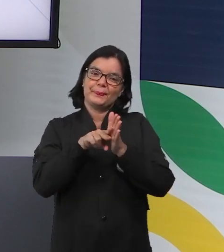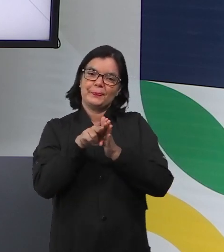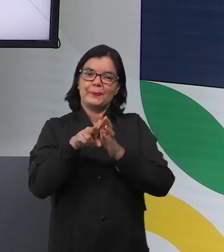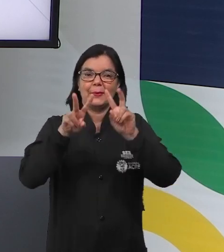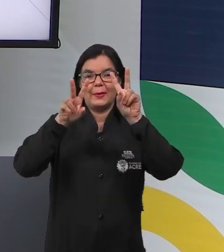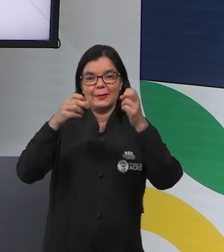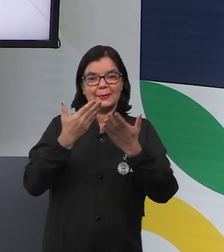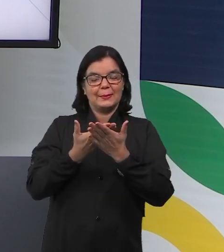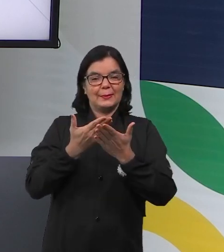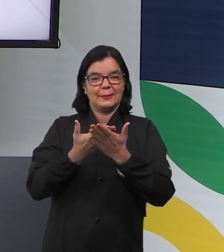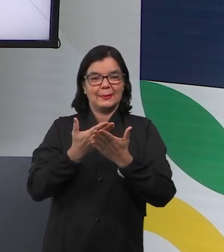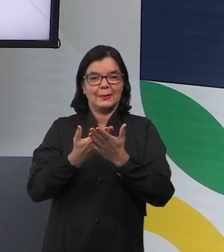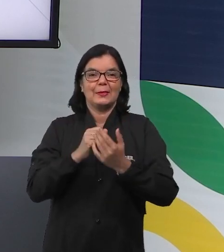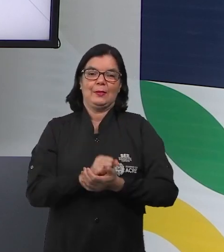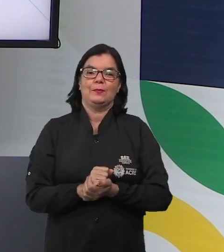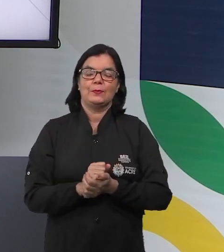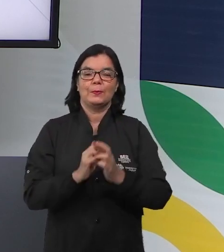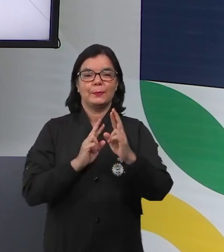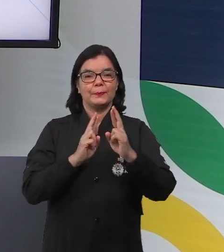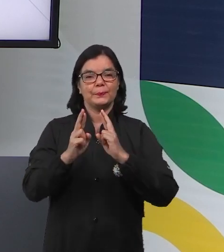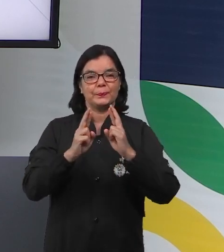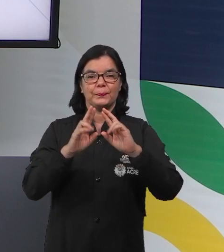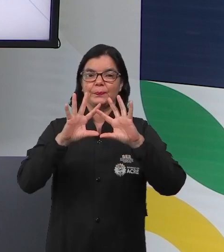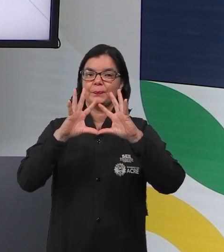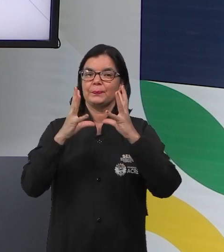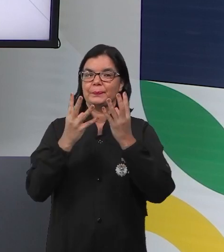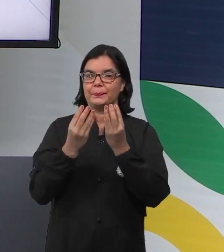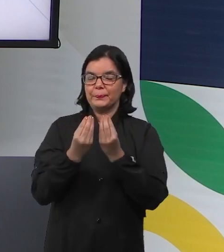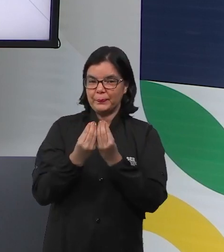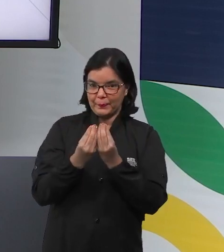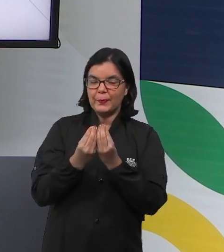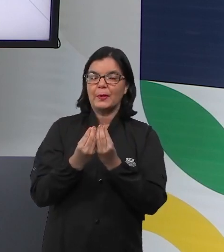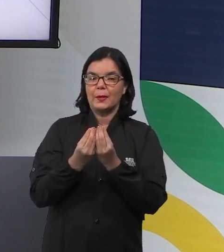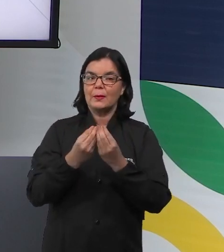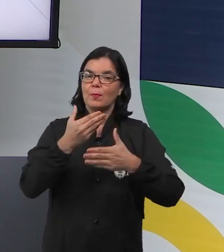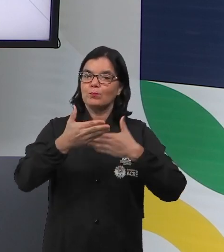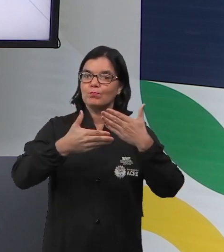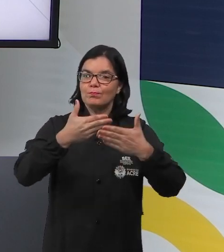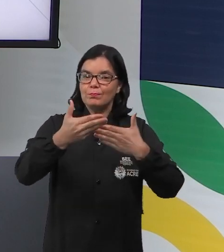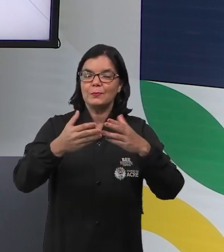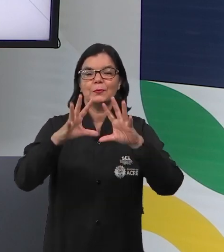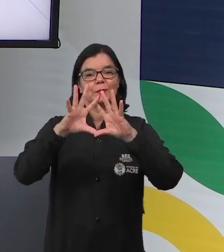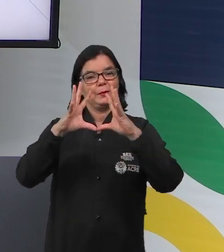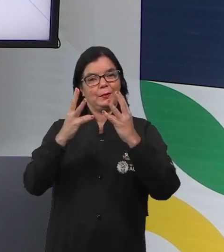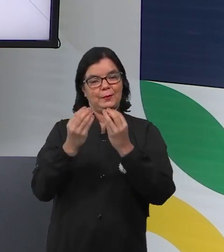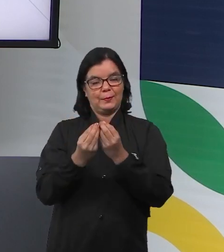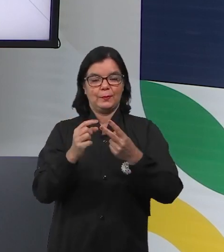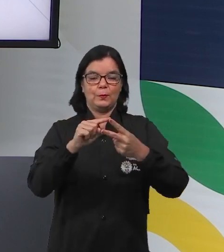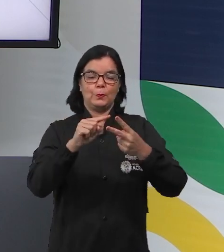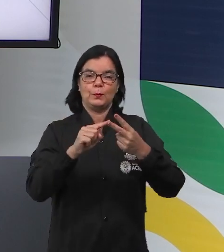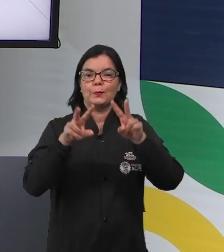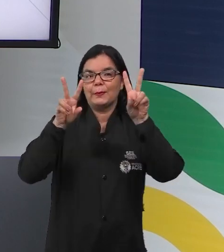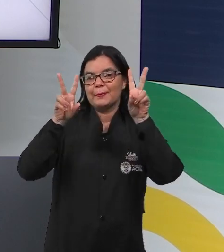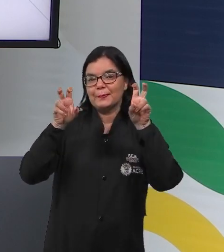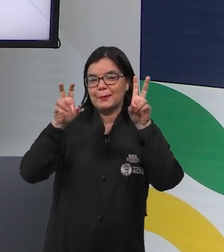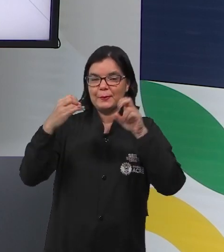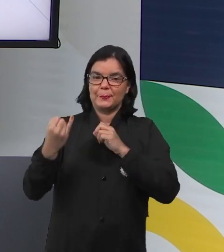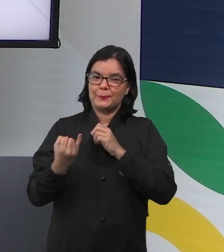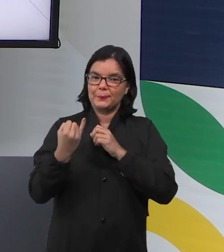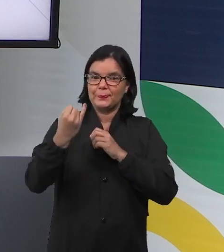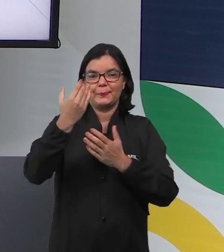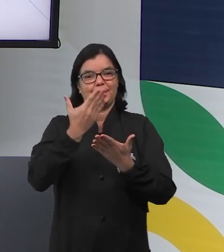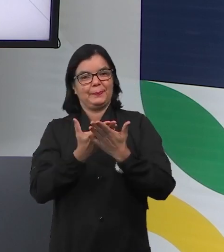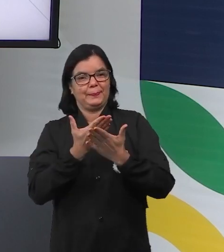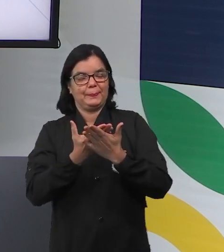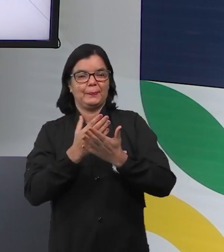da nossa aula de hoje é sobre relações ecológicas e sucessão ecológica. São dois temas bem curiosos para ser